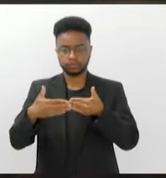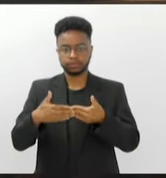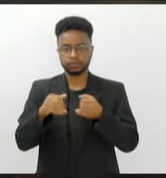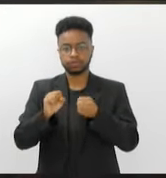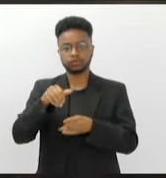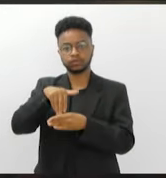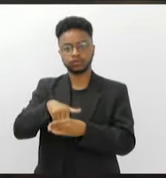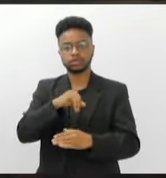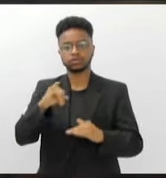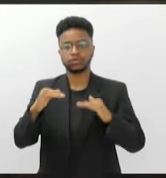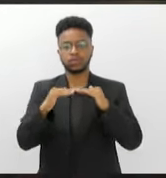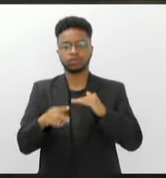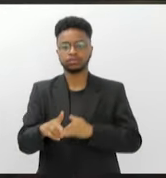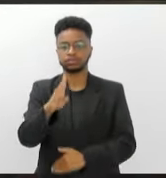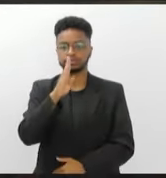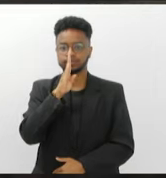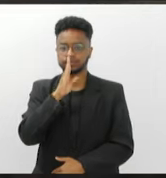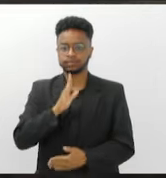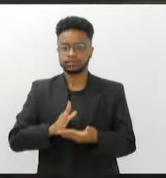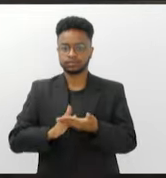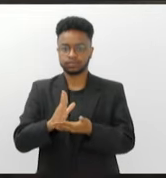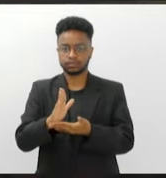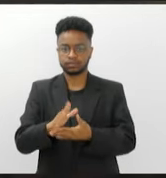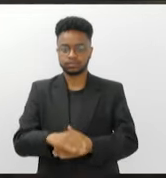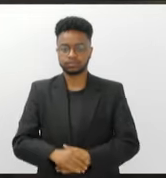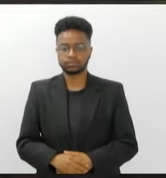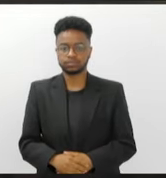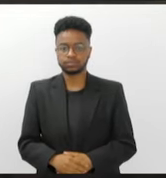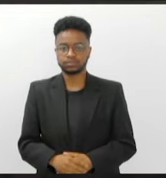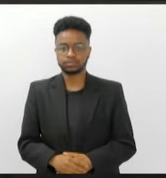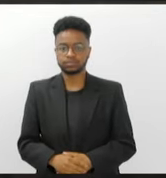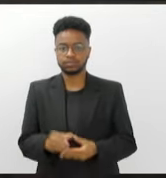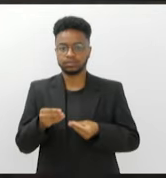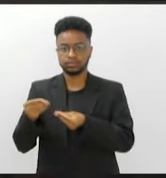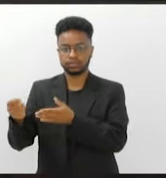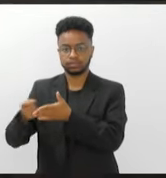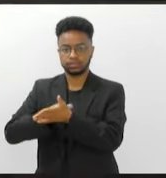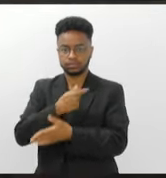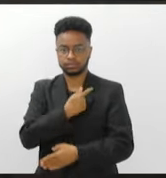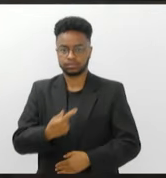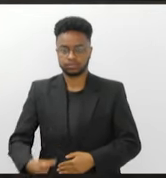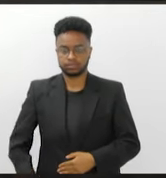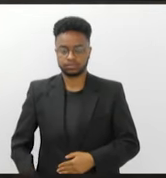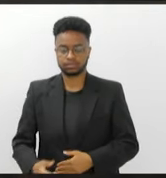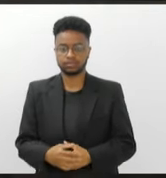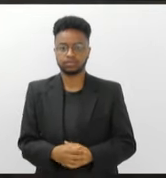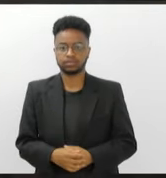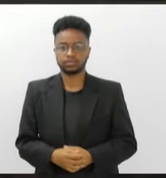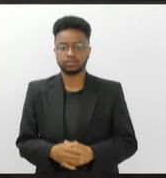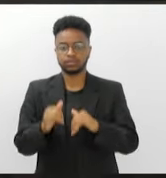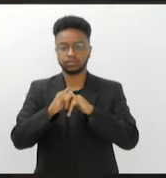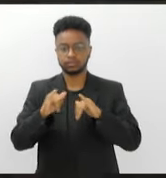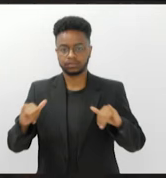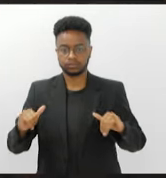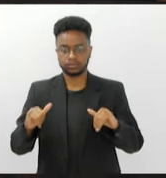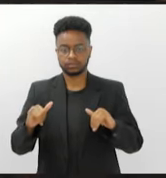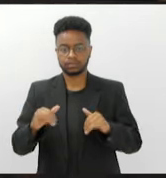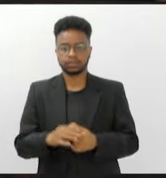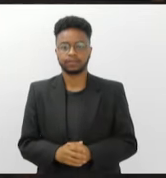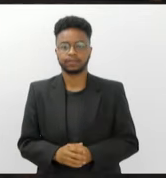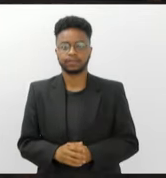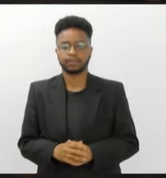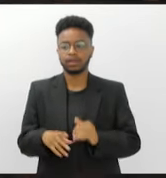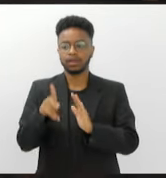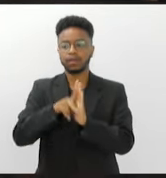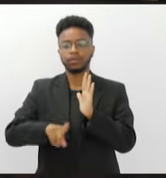Em votação, os senhores que aprovam, permaneçam como estão. Aprovado, vai autógrafo. Anuncio,